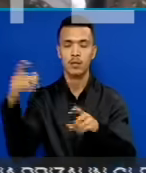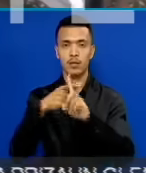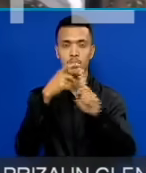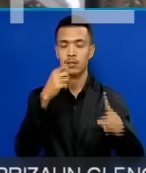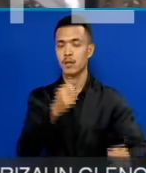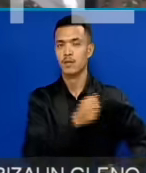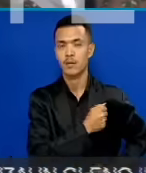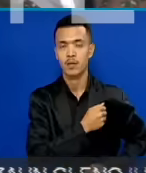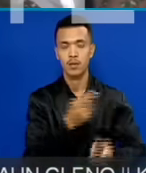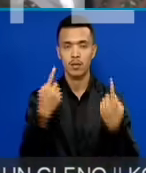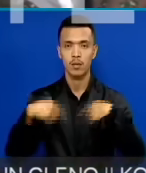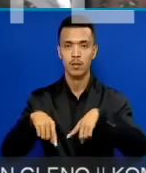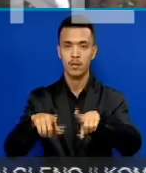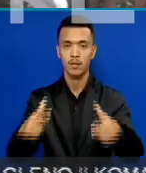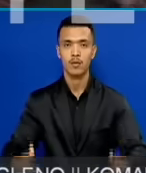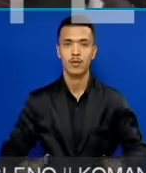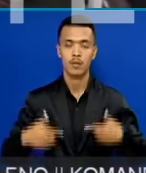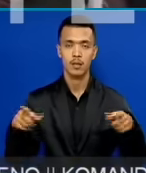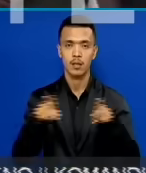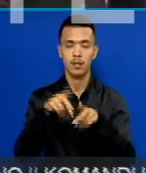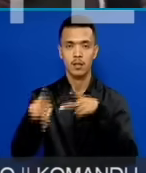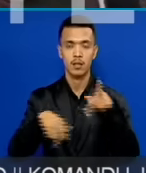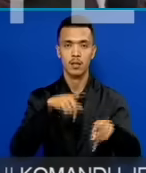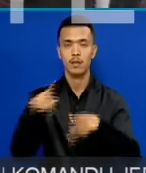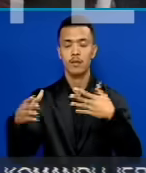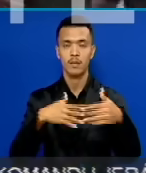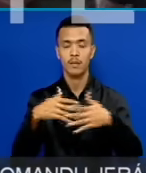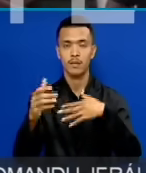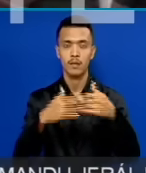FFDTL, ou de fila ba vida civil. Juvenal da Silva ba RTL.